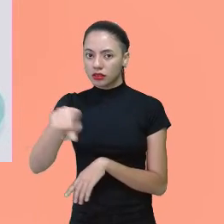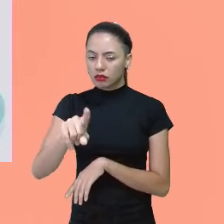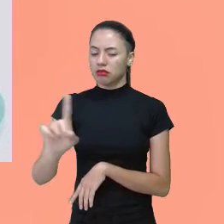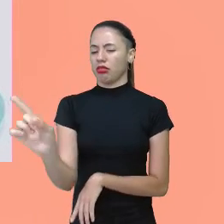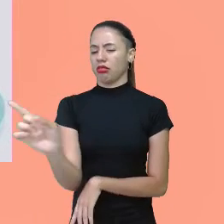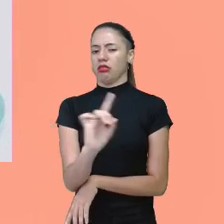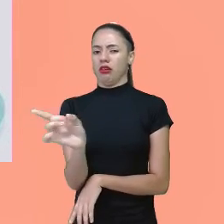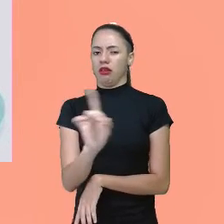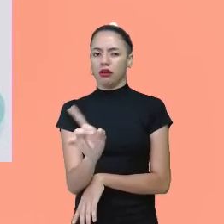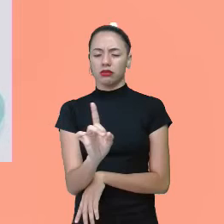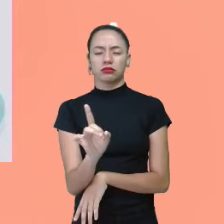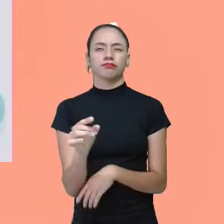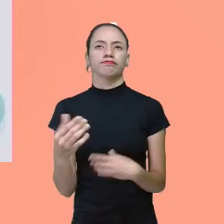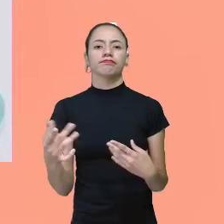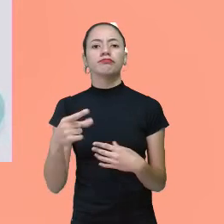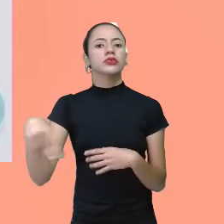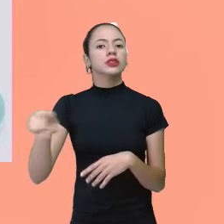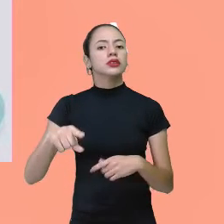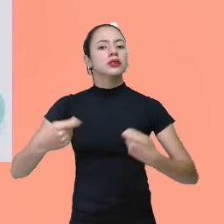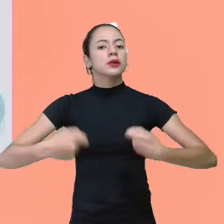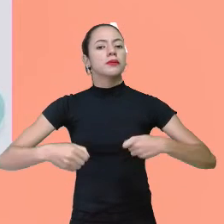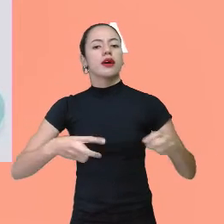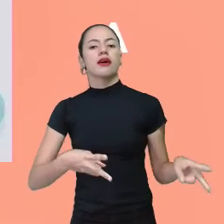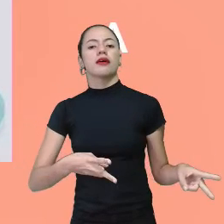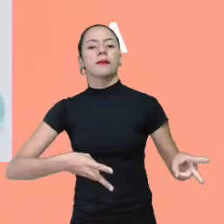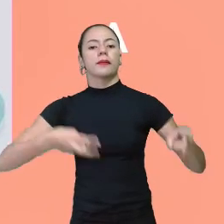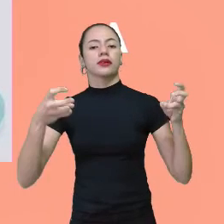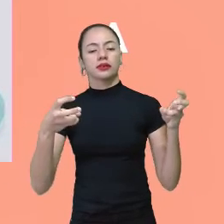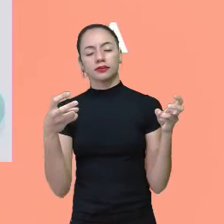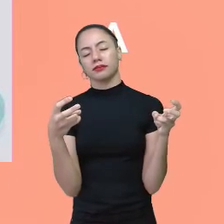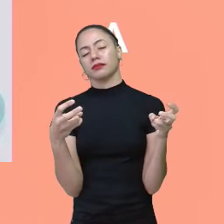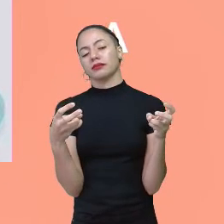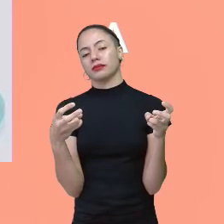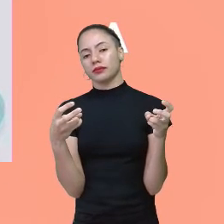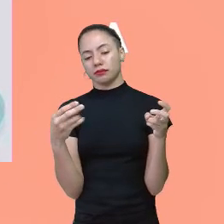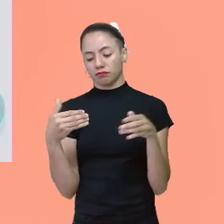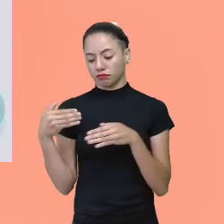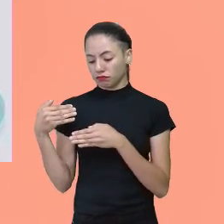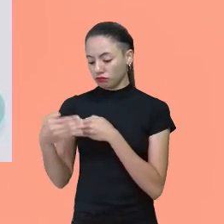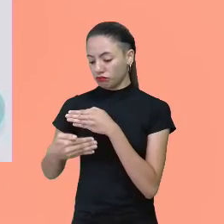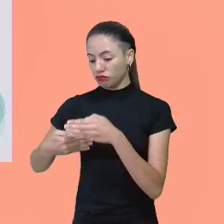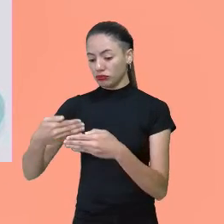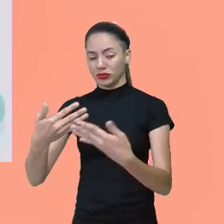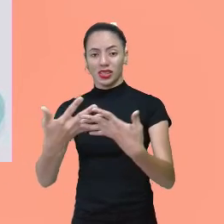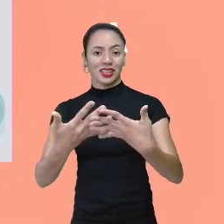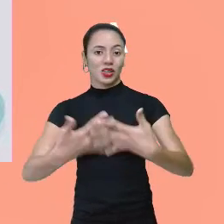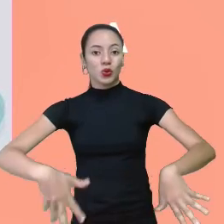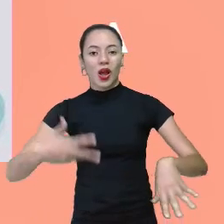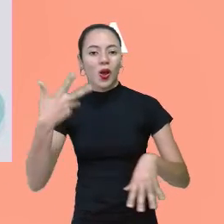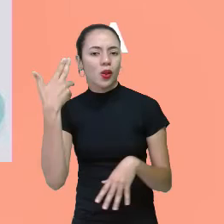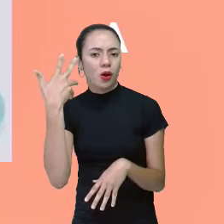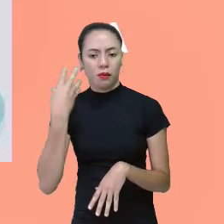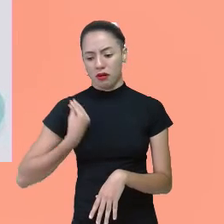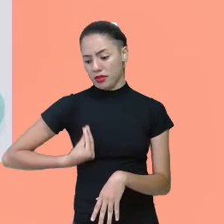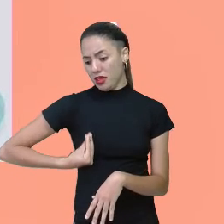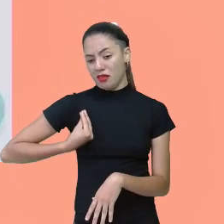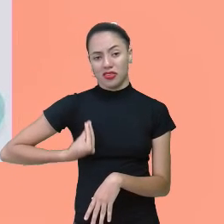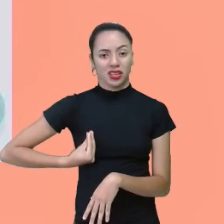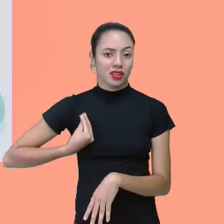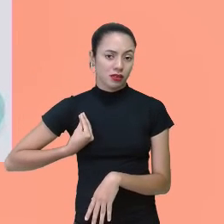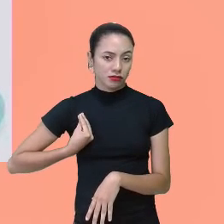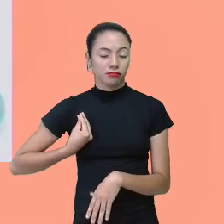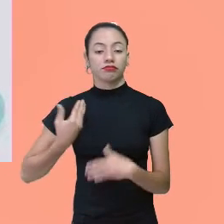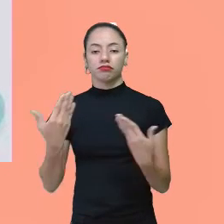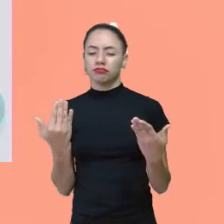É justamente para que vocês percebam que o processo normal da vida é esse, né? Então, é importante a